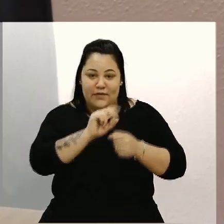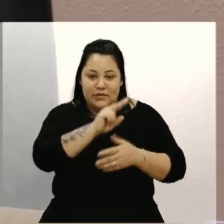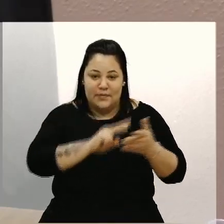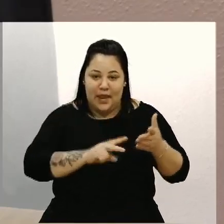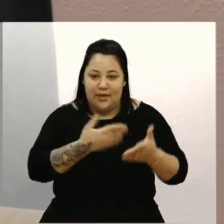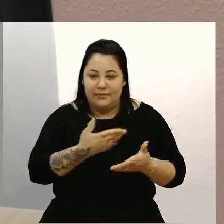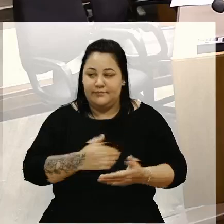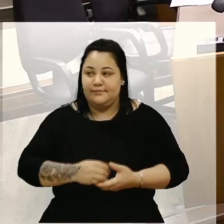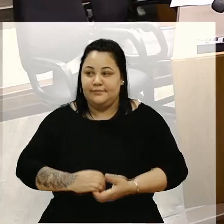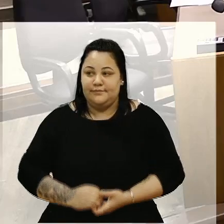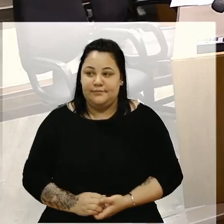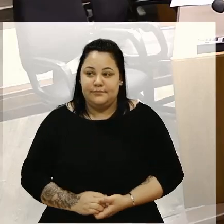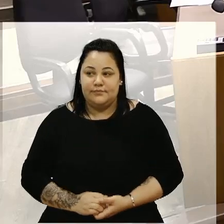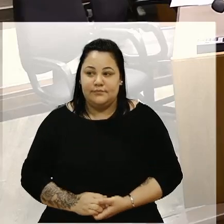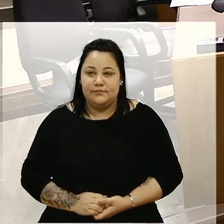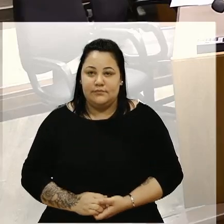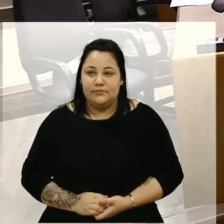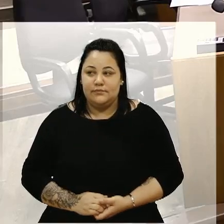relator.